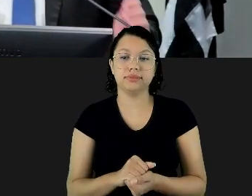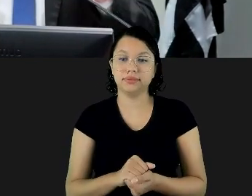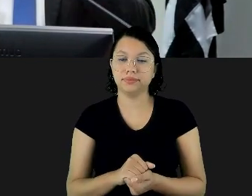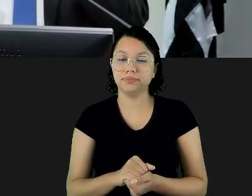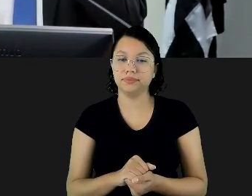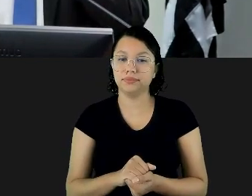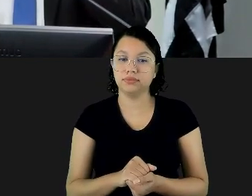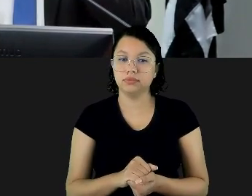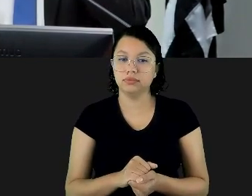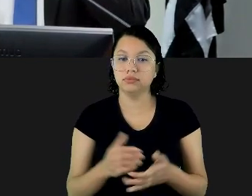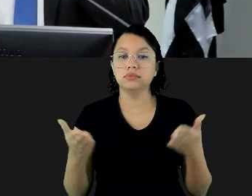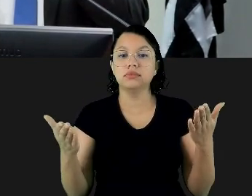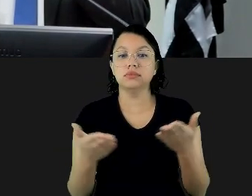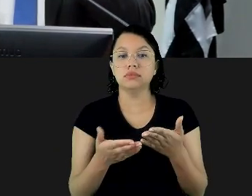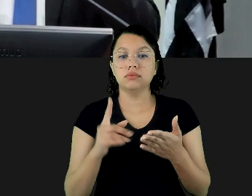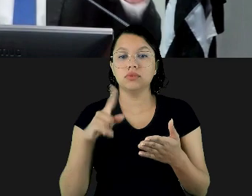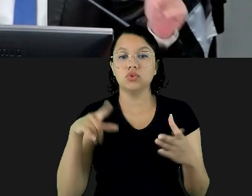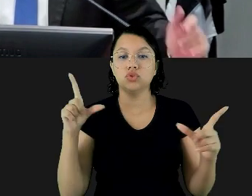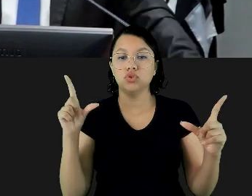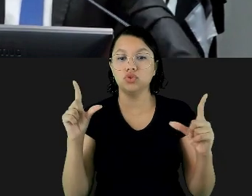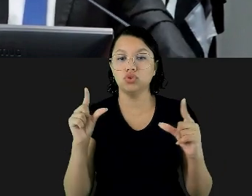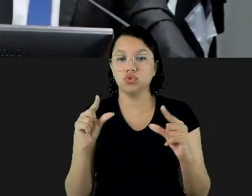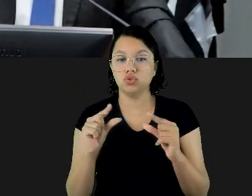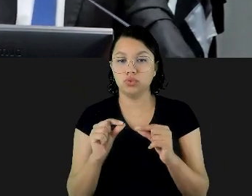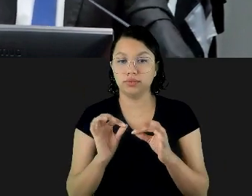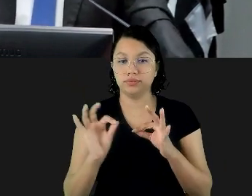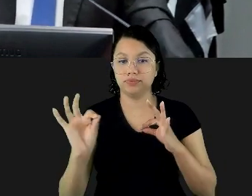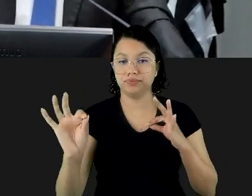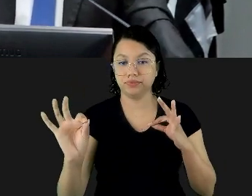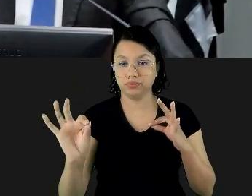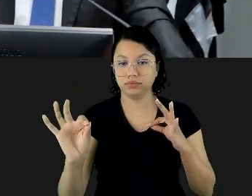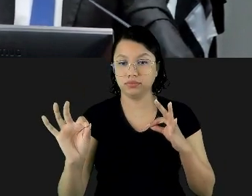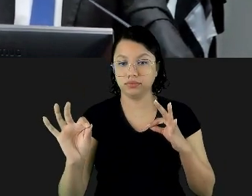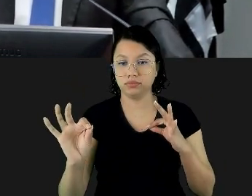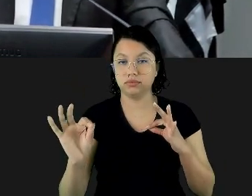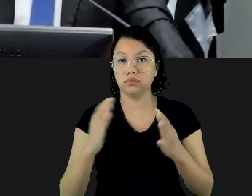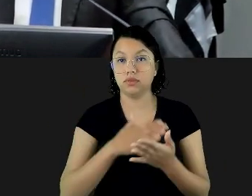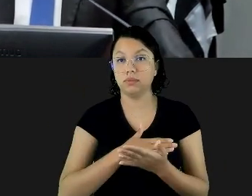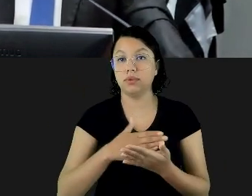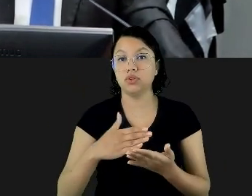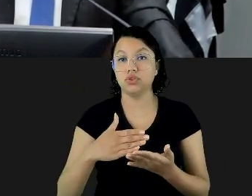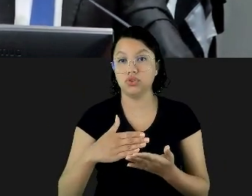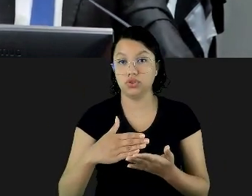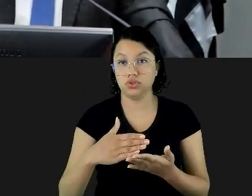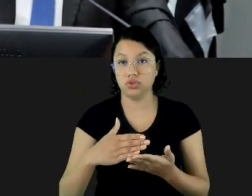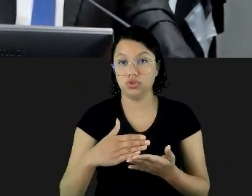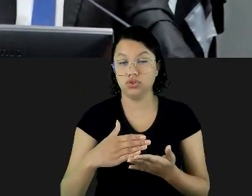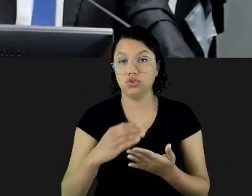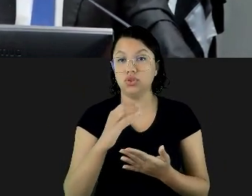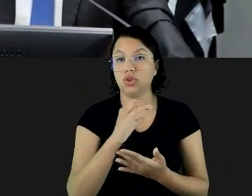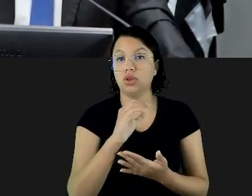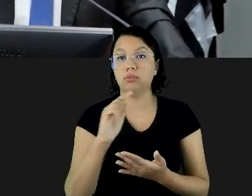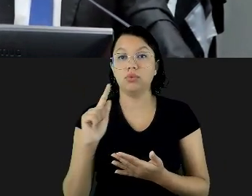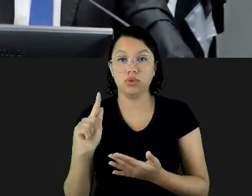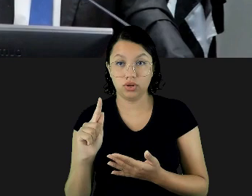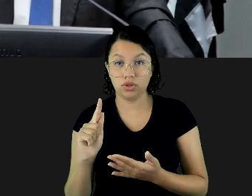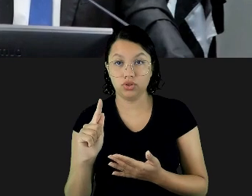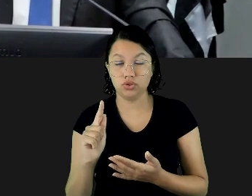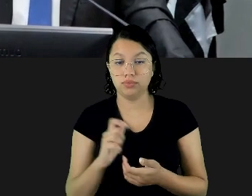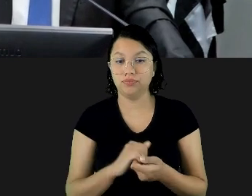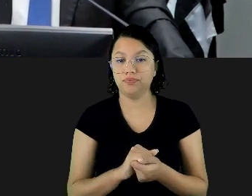Isso aqui são as diminuições de distância a partir de Campo Grande do corredor bioceânico. Tem um dado